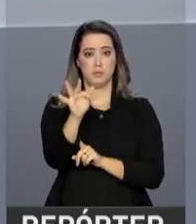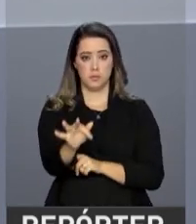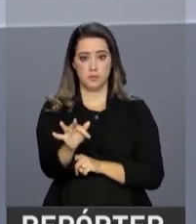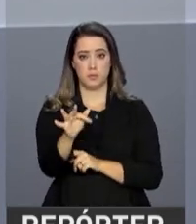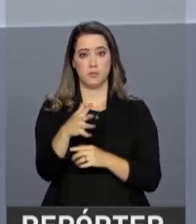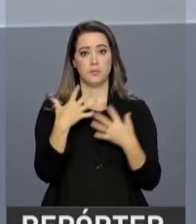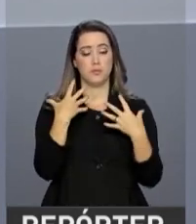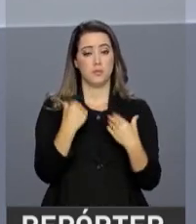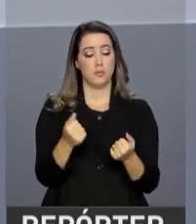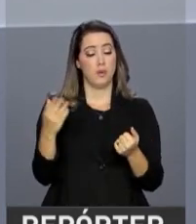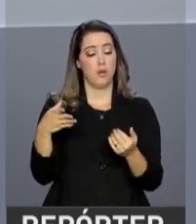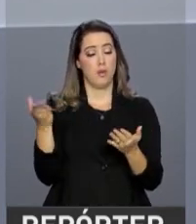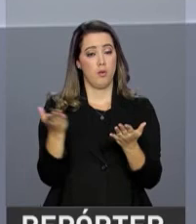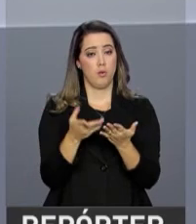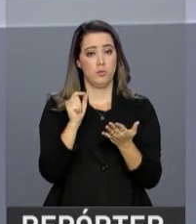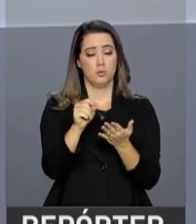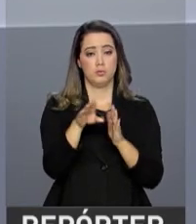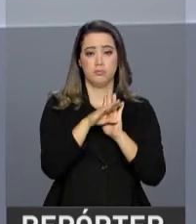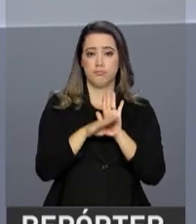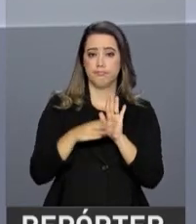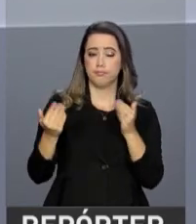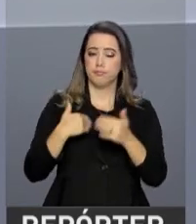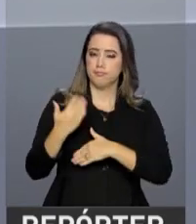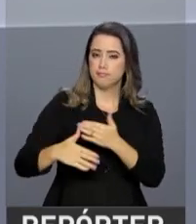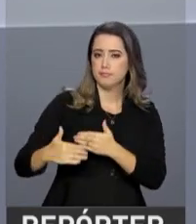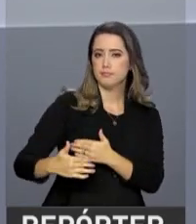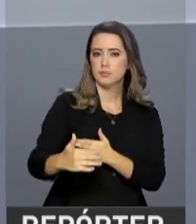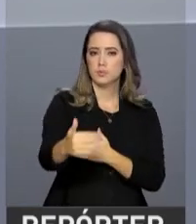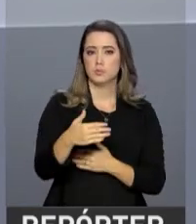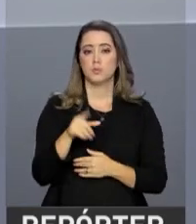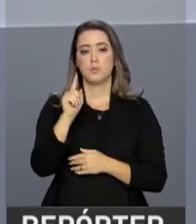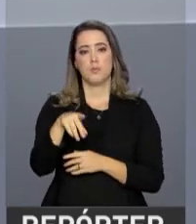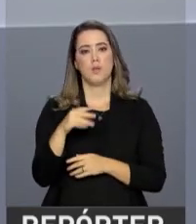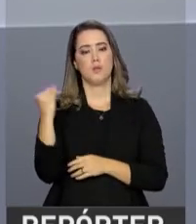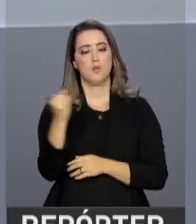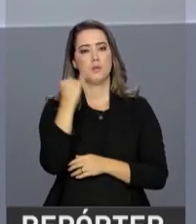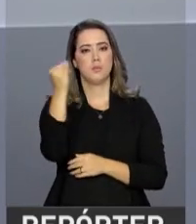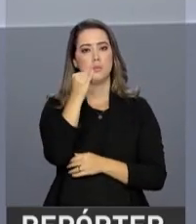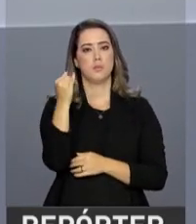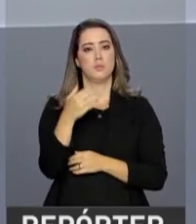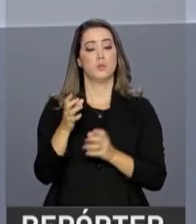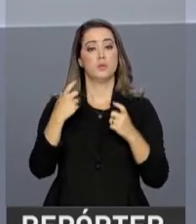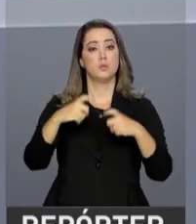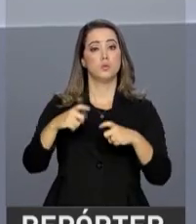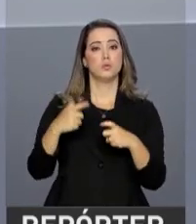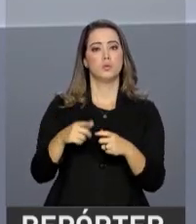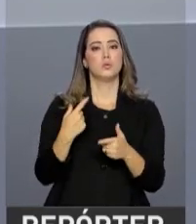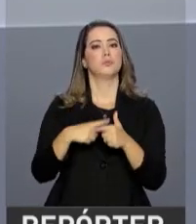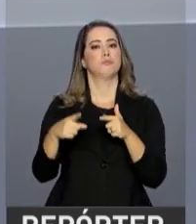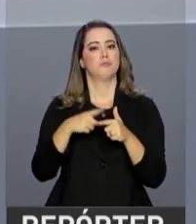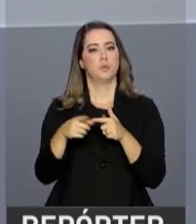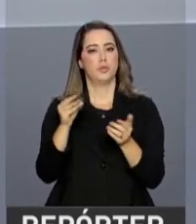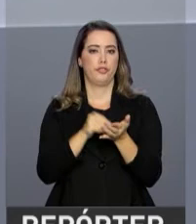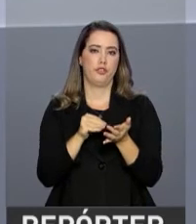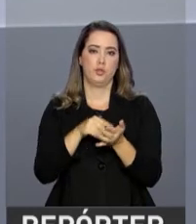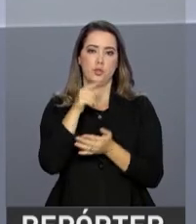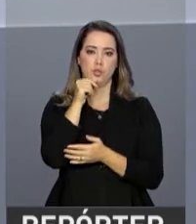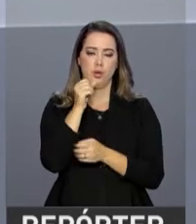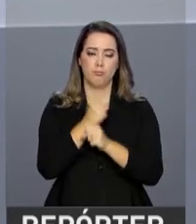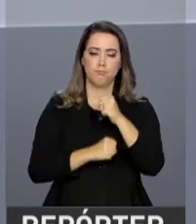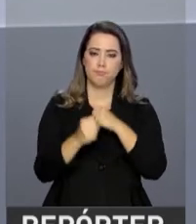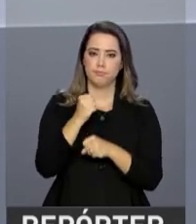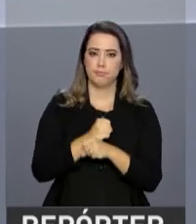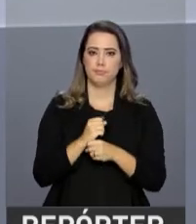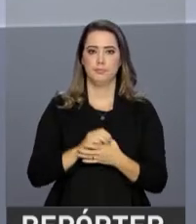federal a obra faz parte do programa agora é avançar e é fundamental para a região que enfrenta uma crise hídrica desde o ano